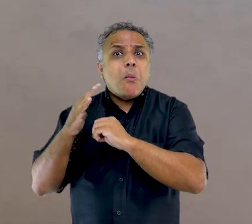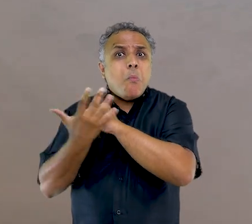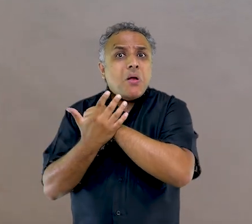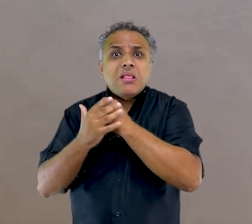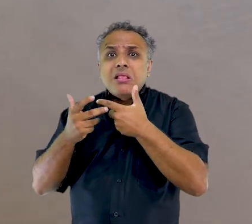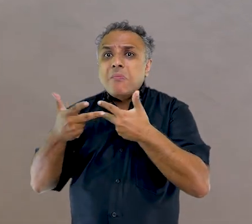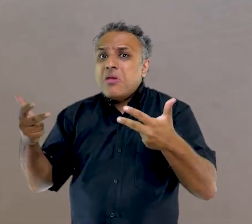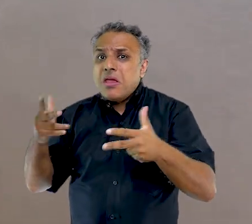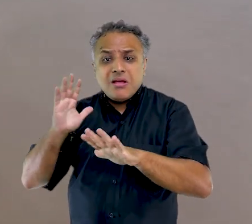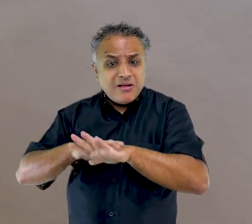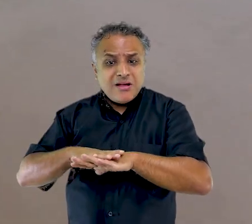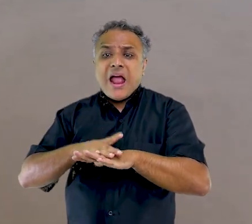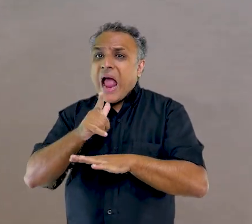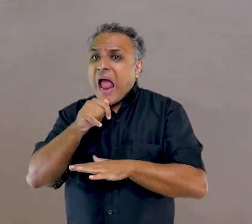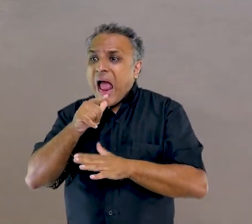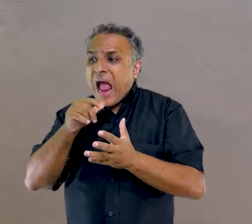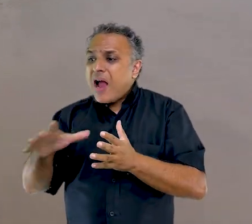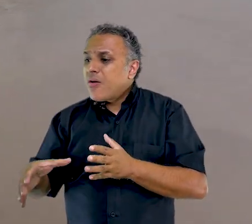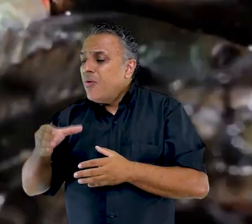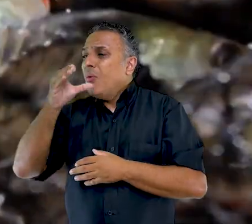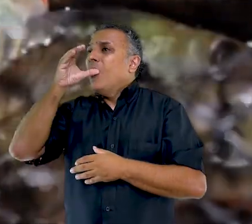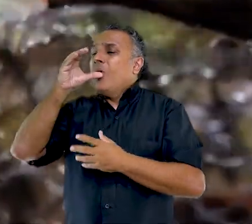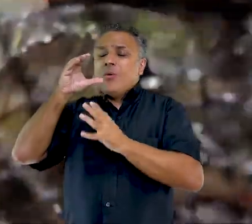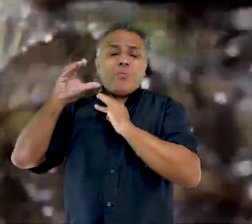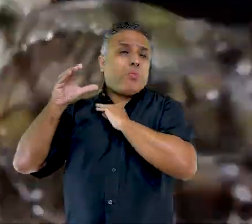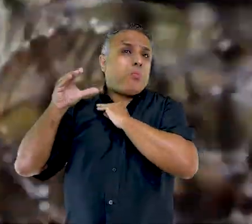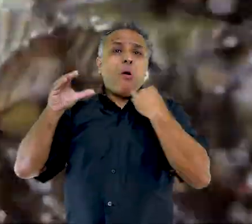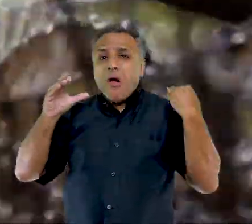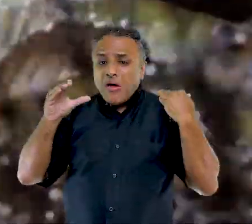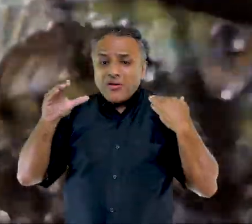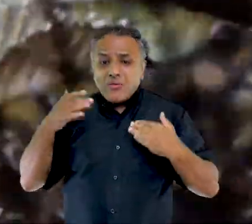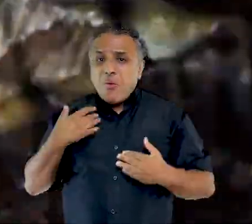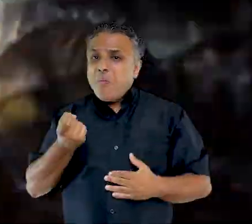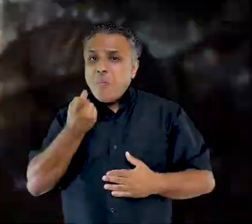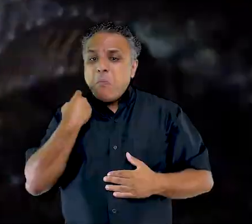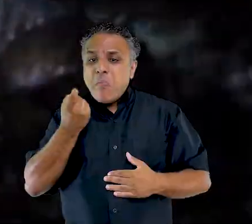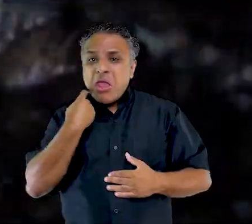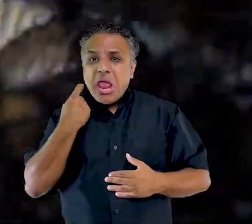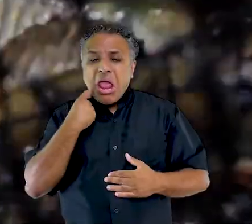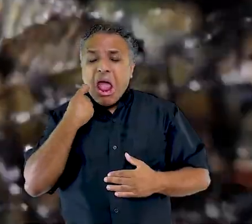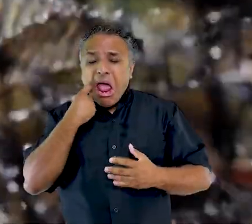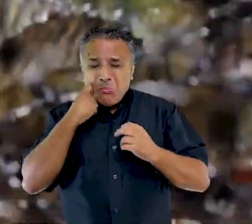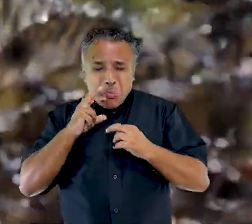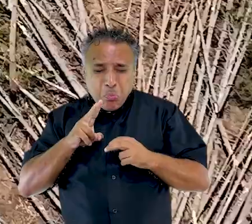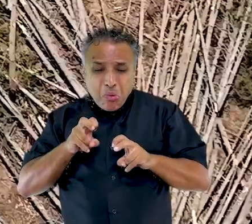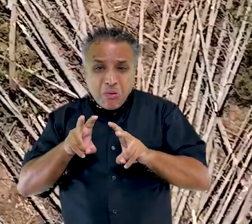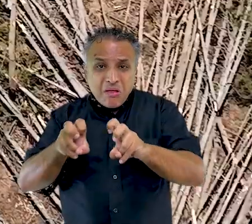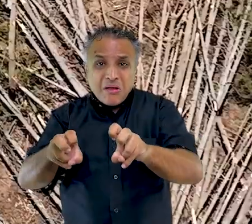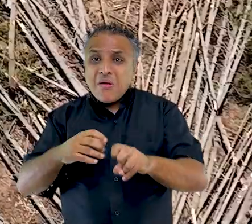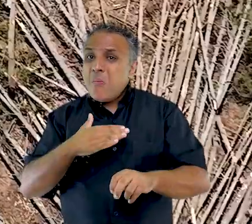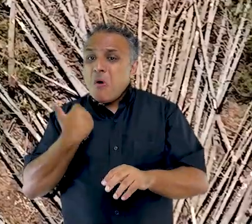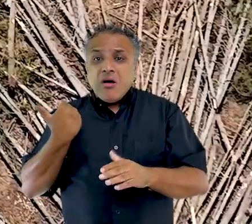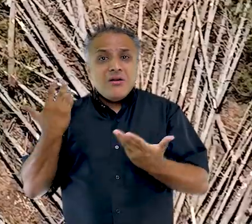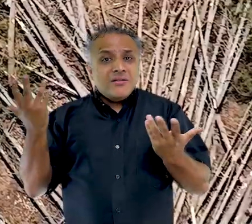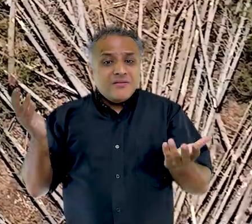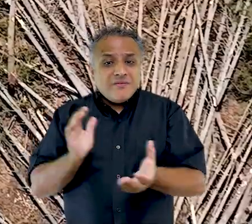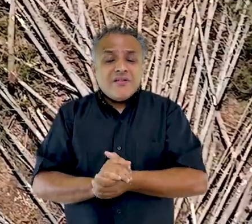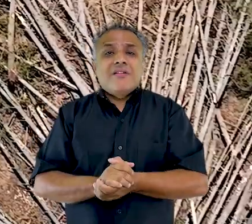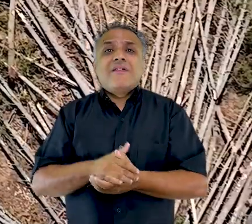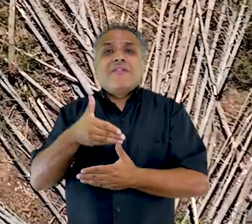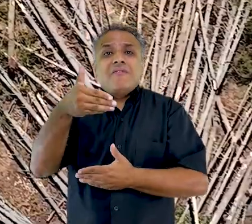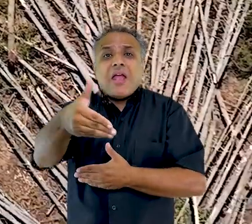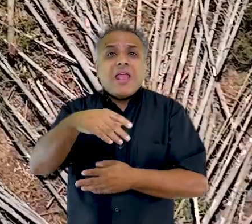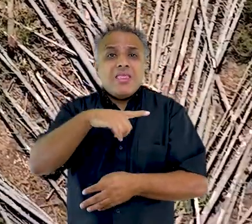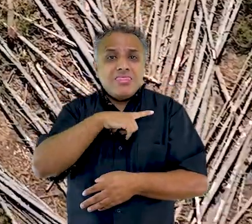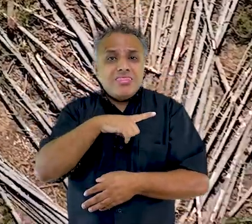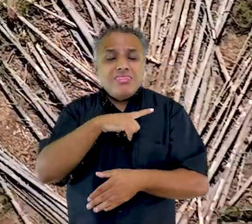as águas e o índio vai beber água, morre ali, come o peixe envenenado e morre do mesmo jeito. Vem aí